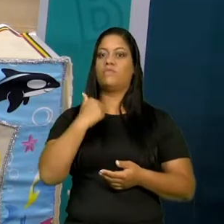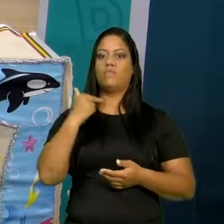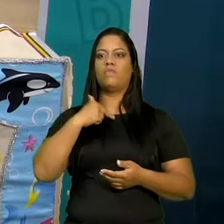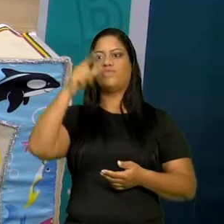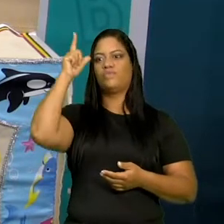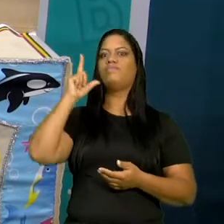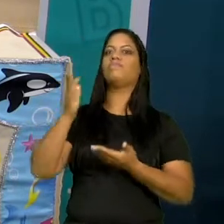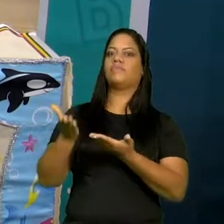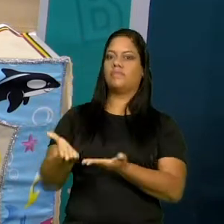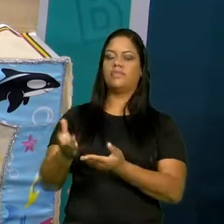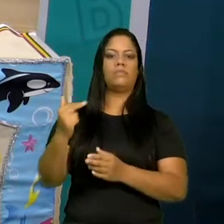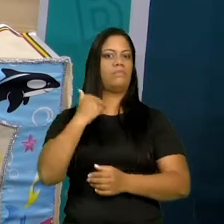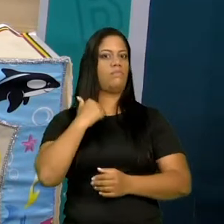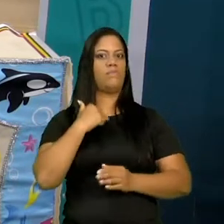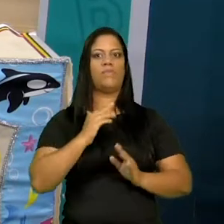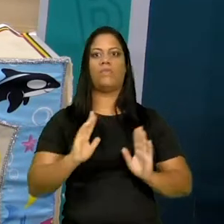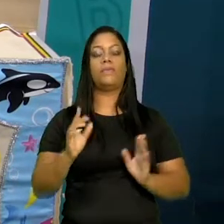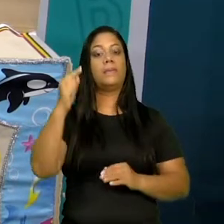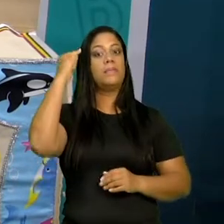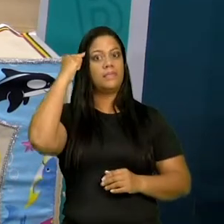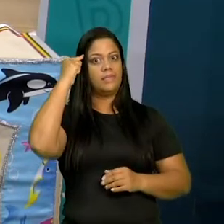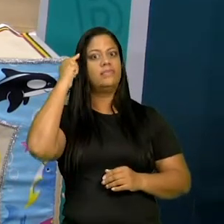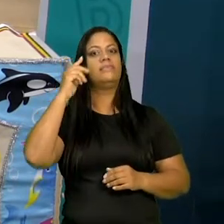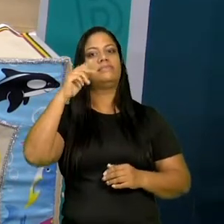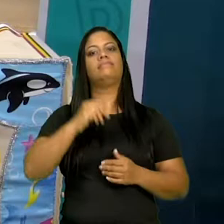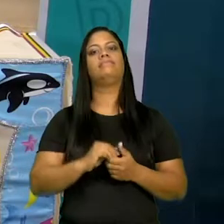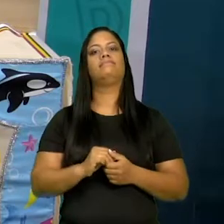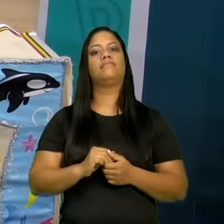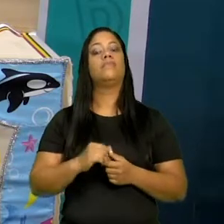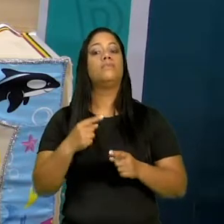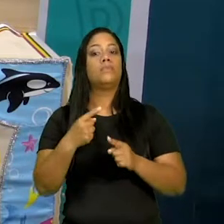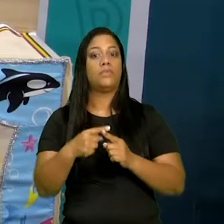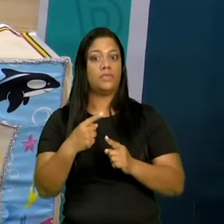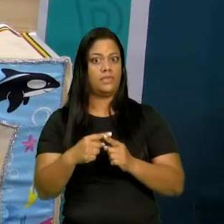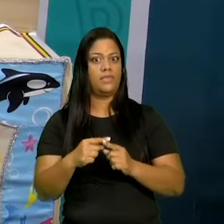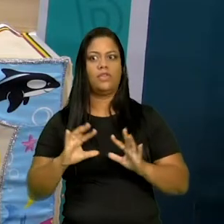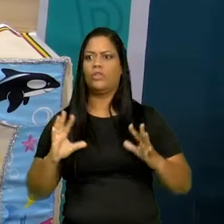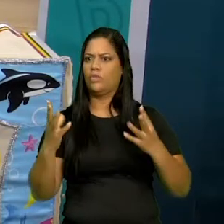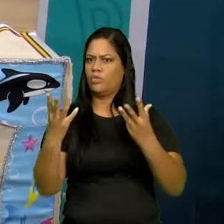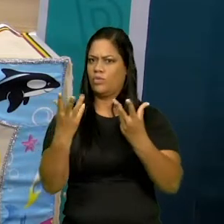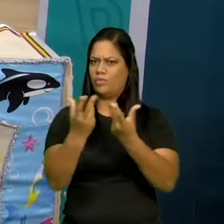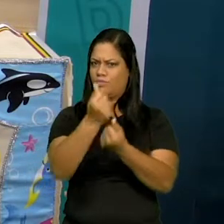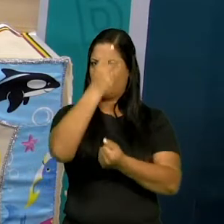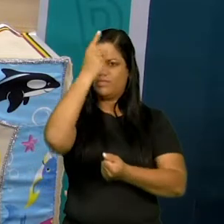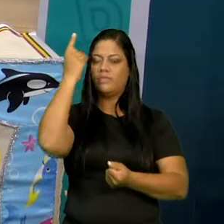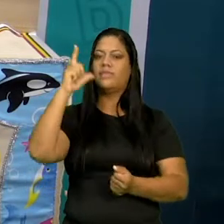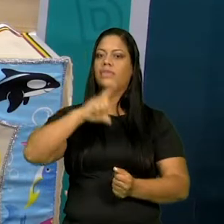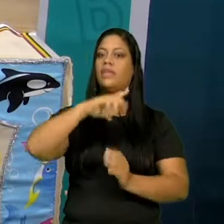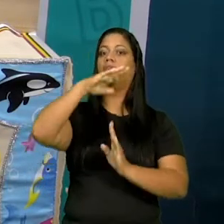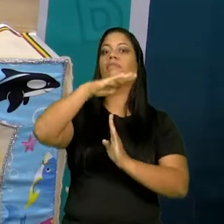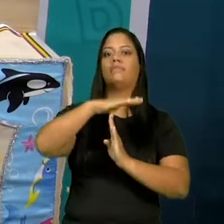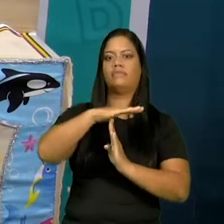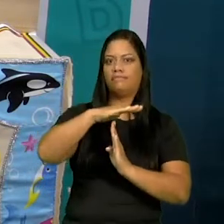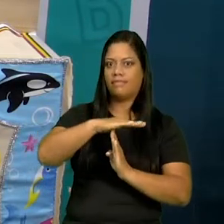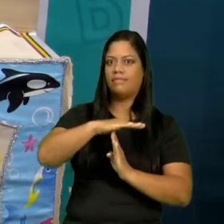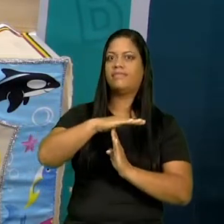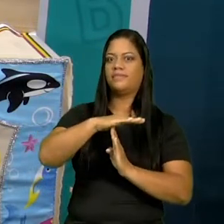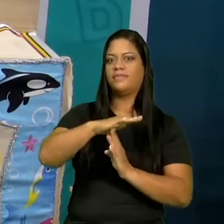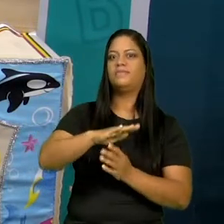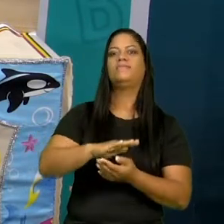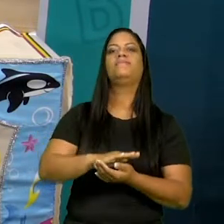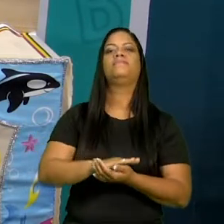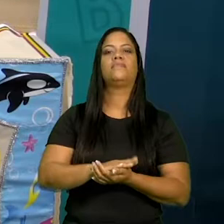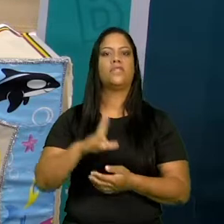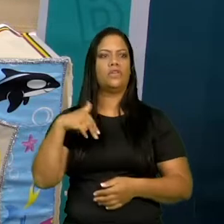Isso mesmo. A gente não pode pensar assim, tá, criança? Porque todo mundo tem o seu tempo, né? Isso, leiturinha?